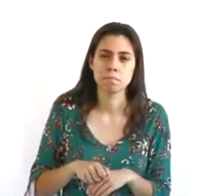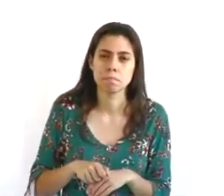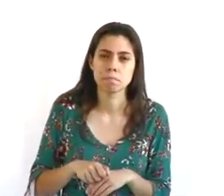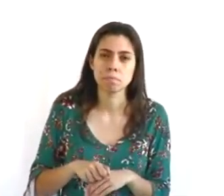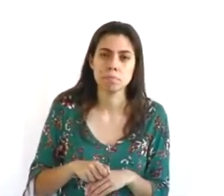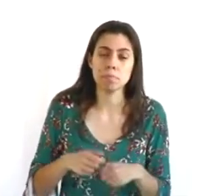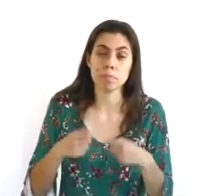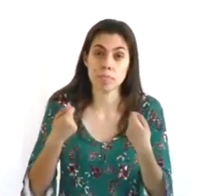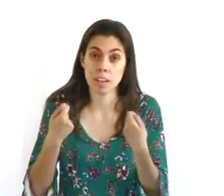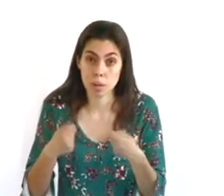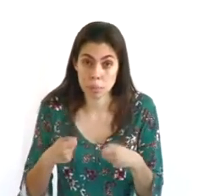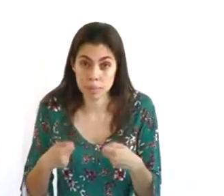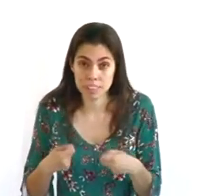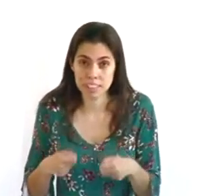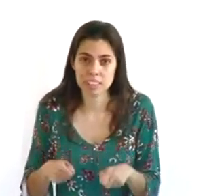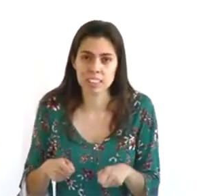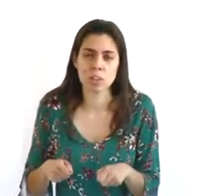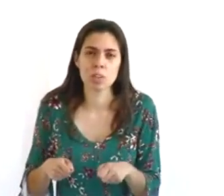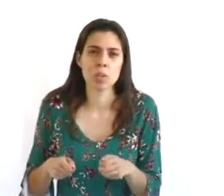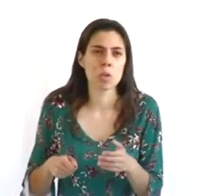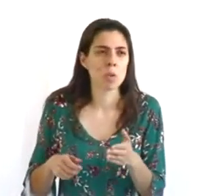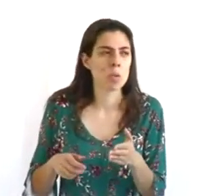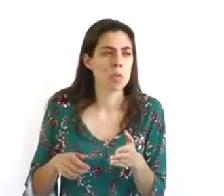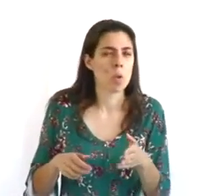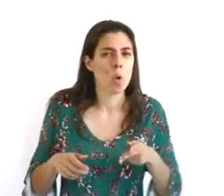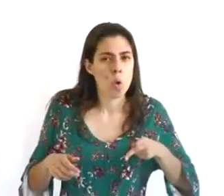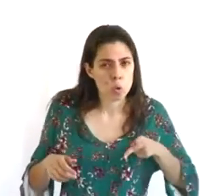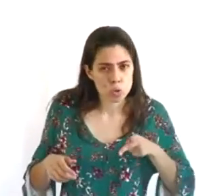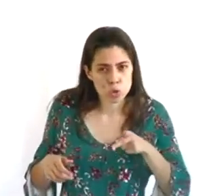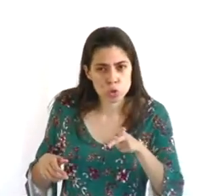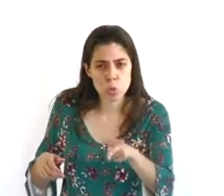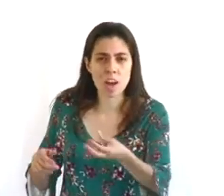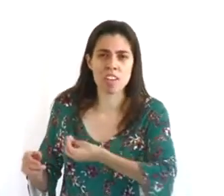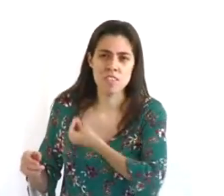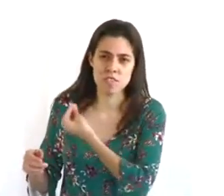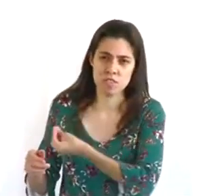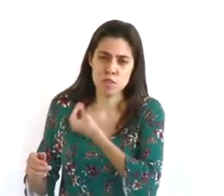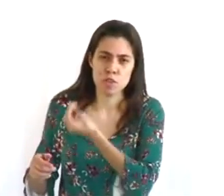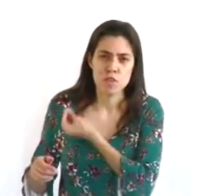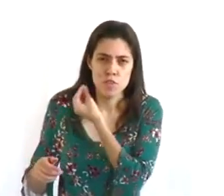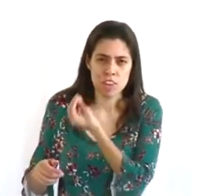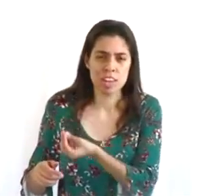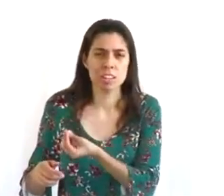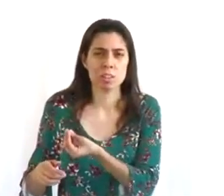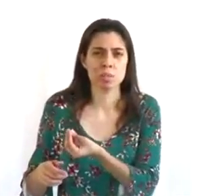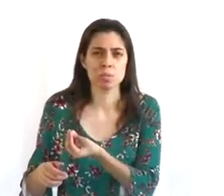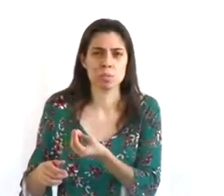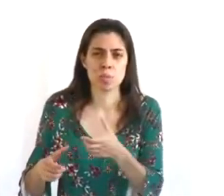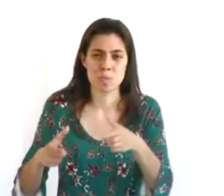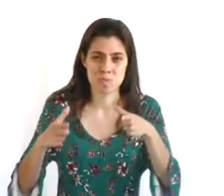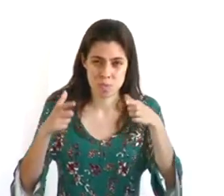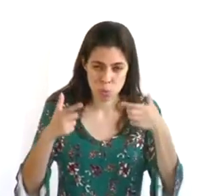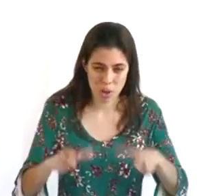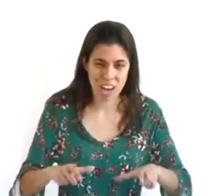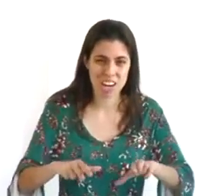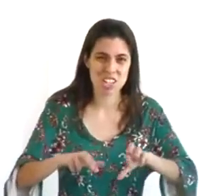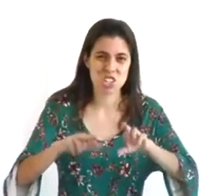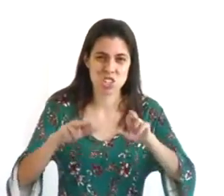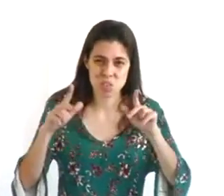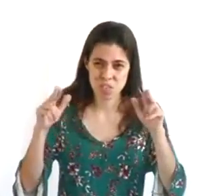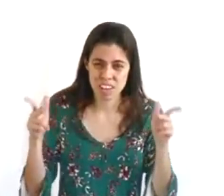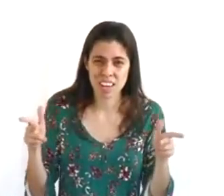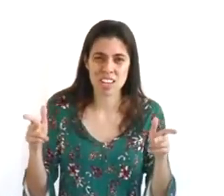precisam colher, vocês precisam casar, entregar seus filhos para que casem-se, porque vocês vão passar aí 70 anos,